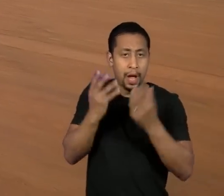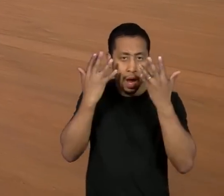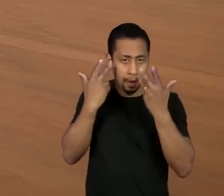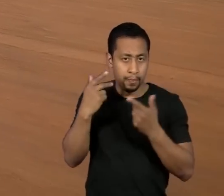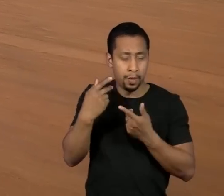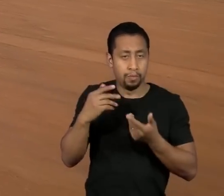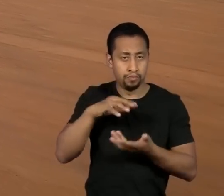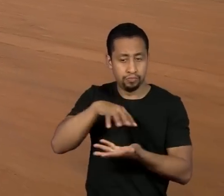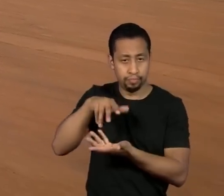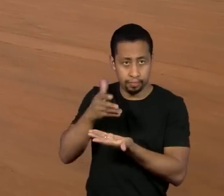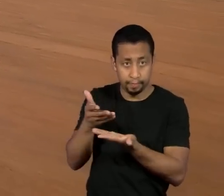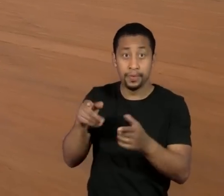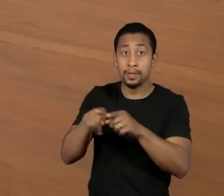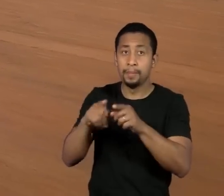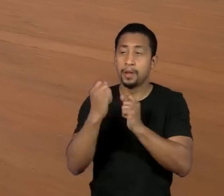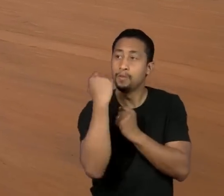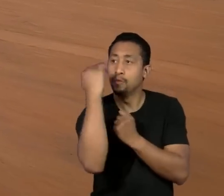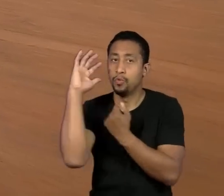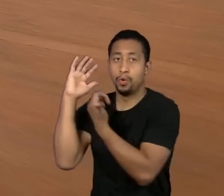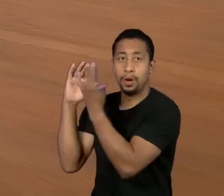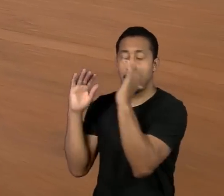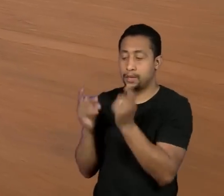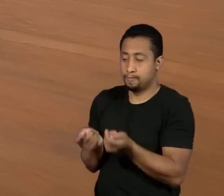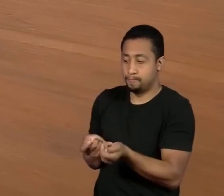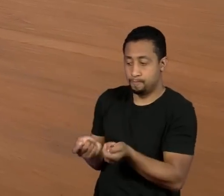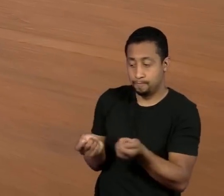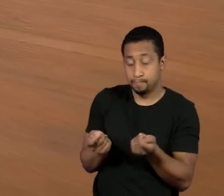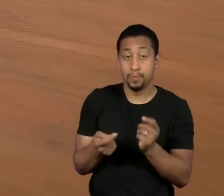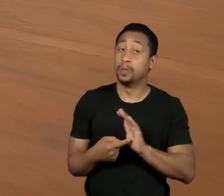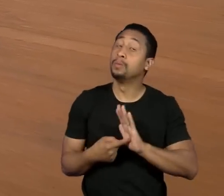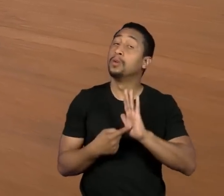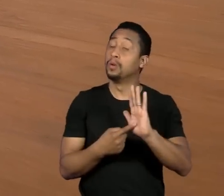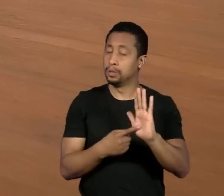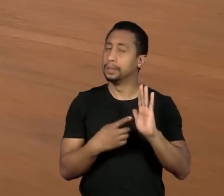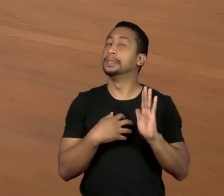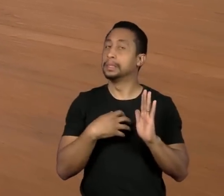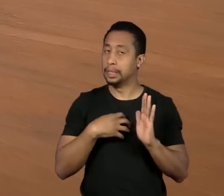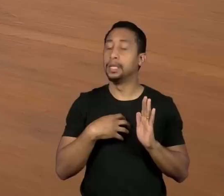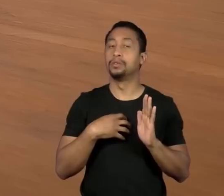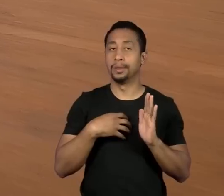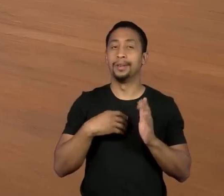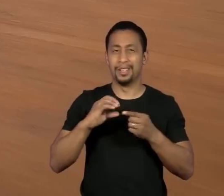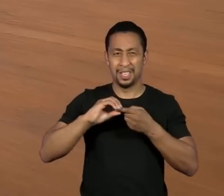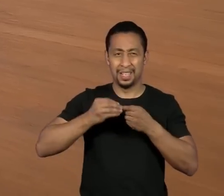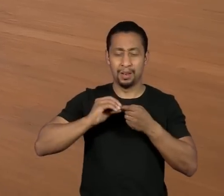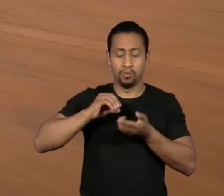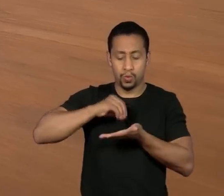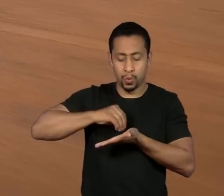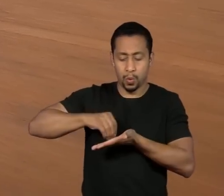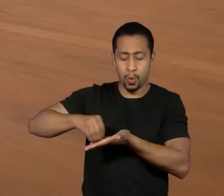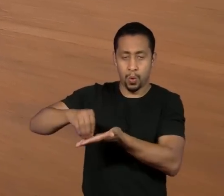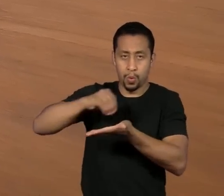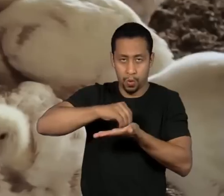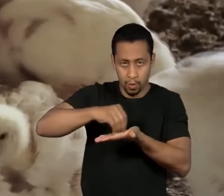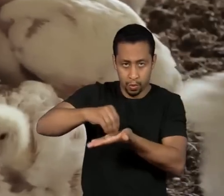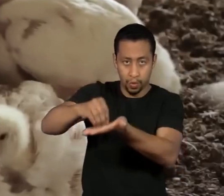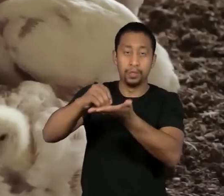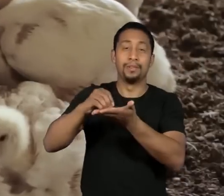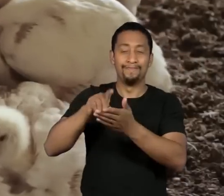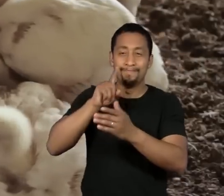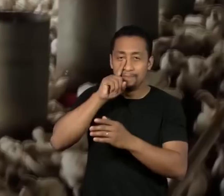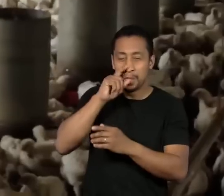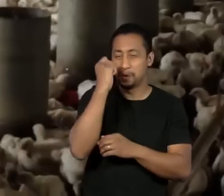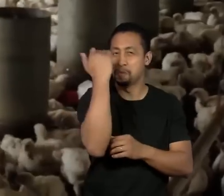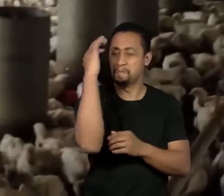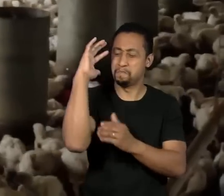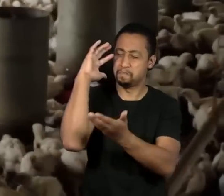Floresta Racionada, traz as relações entre as monoculturas de soja, desmatamento e ameaças à vida silvestre. E